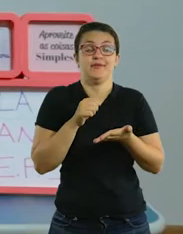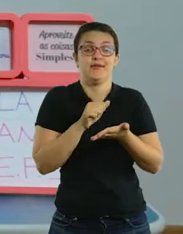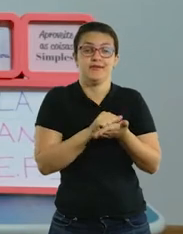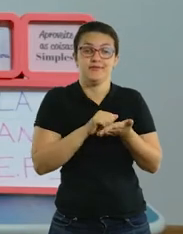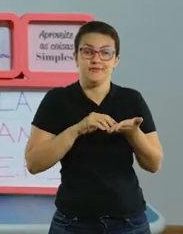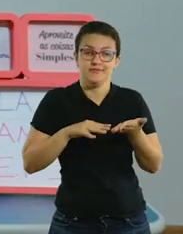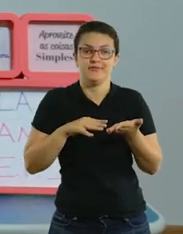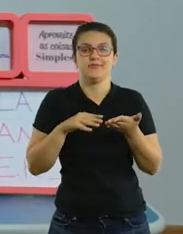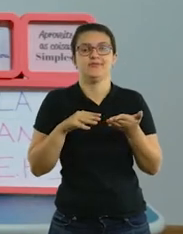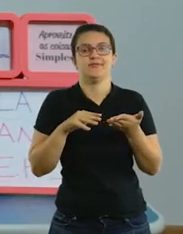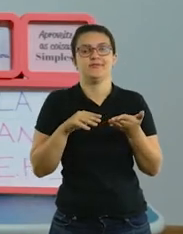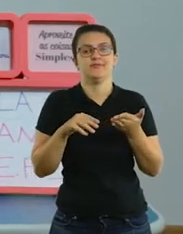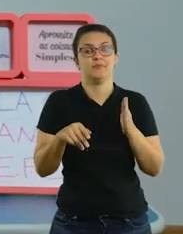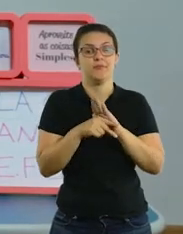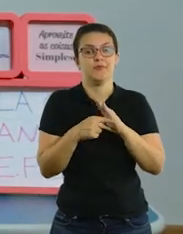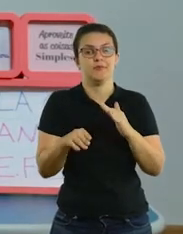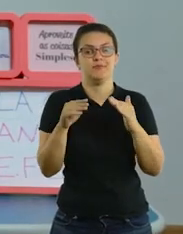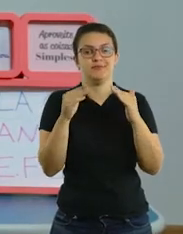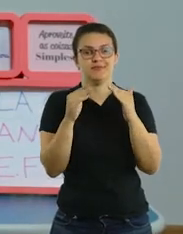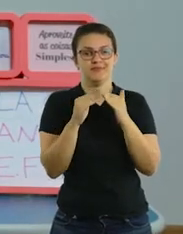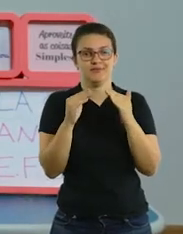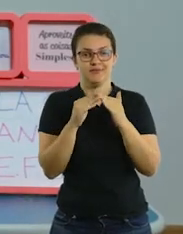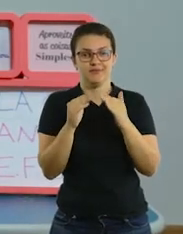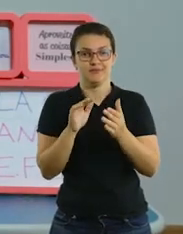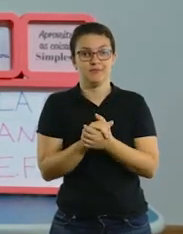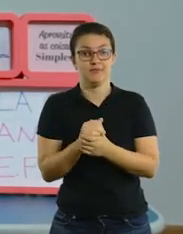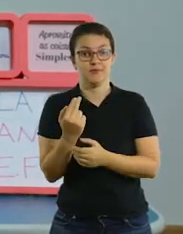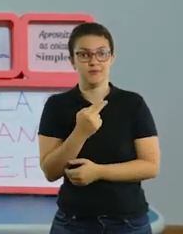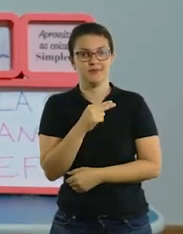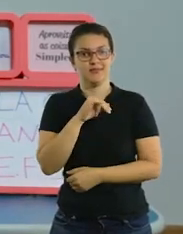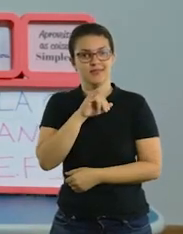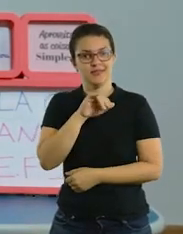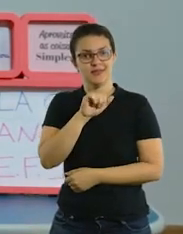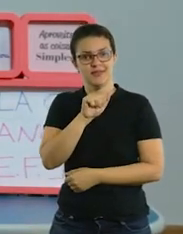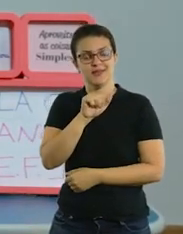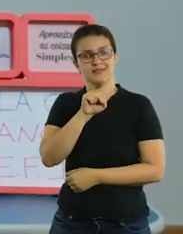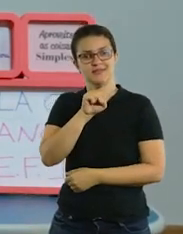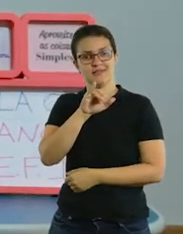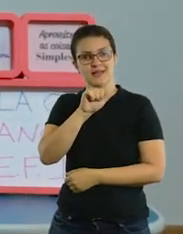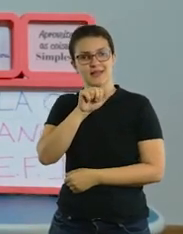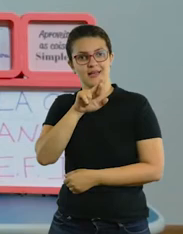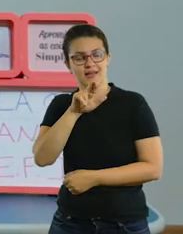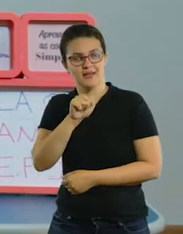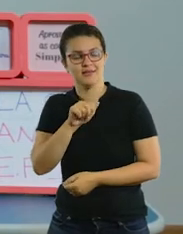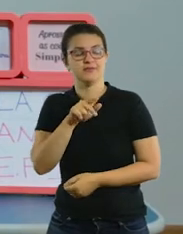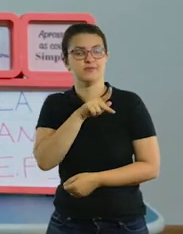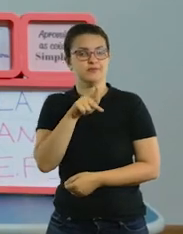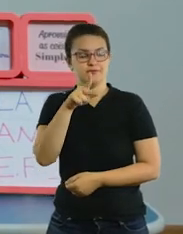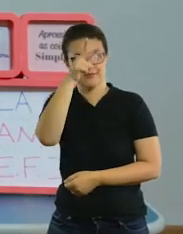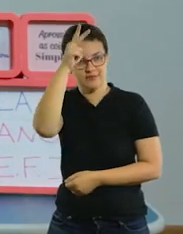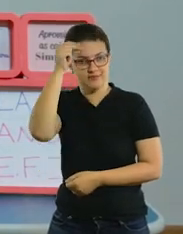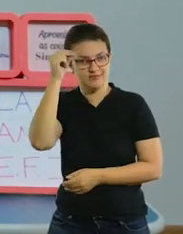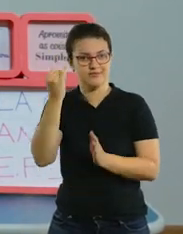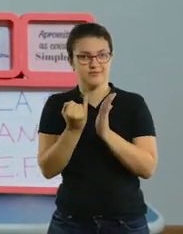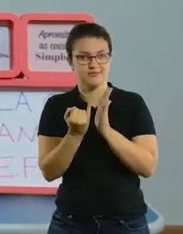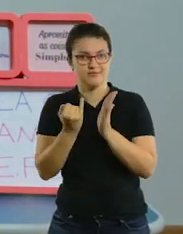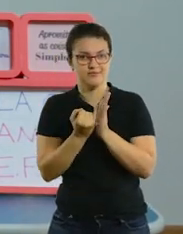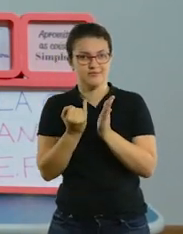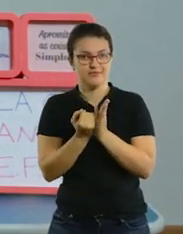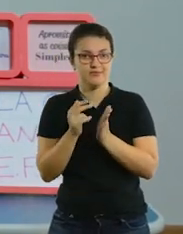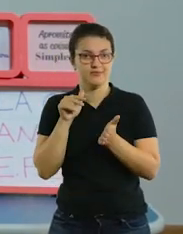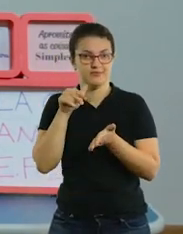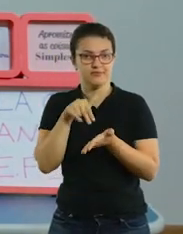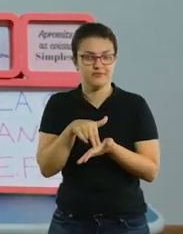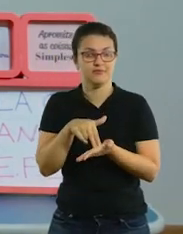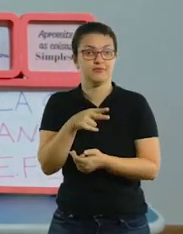do nosso link Lição de Casa. Eu sou a professora Yaciara, trabalho na Rede Municipal de Itapevi e estou aqui hoje para falar